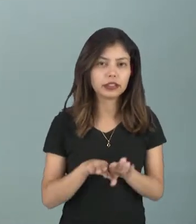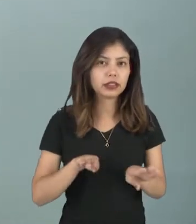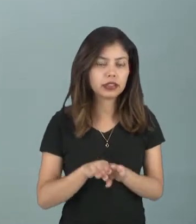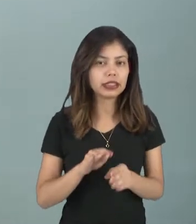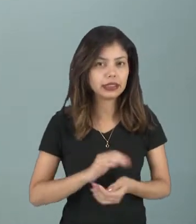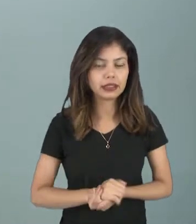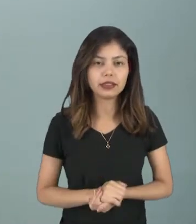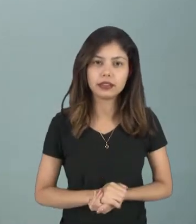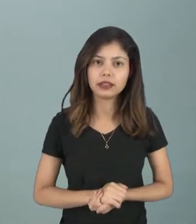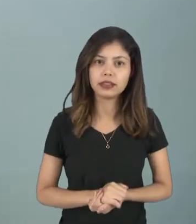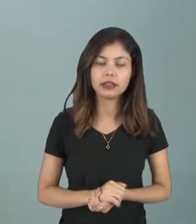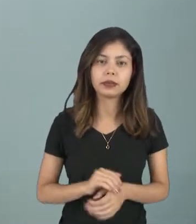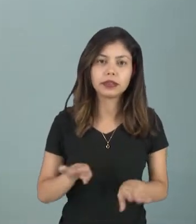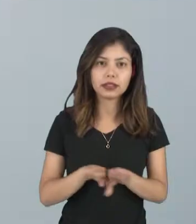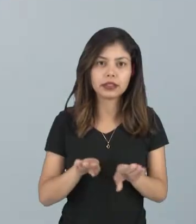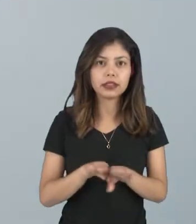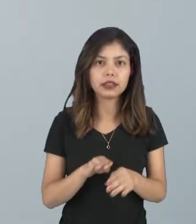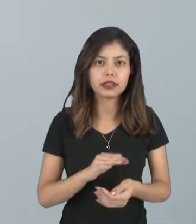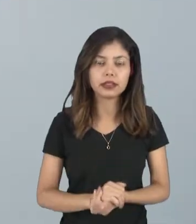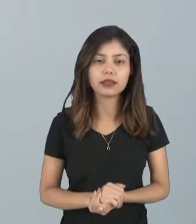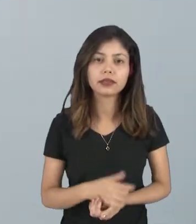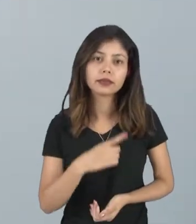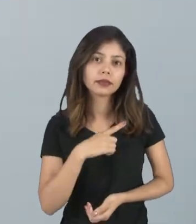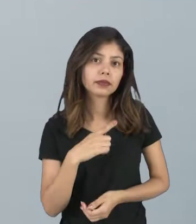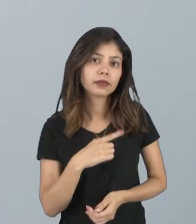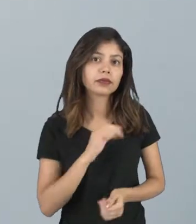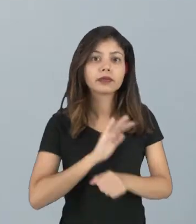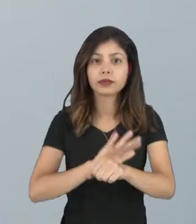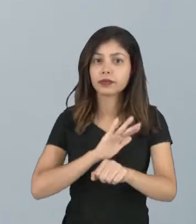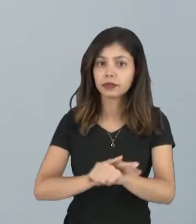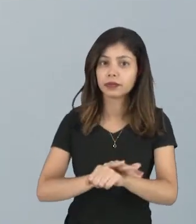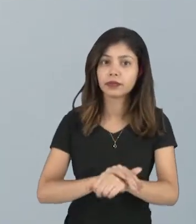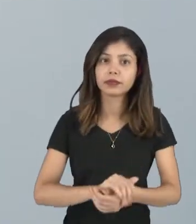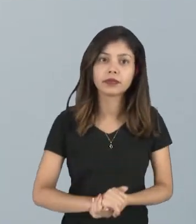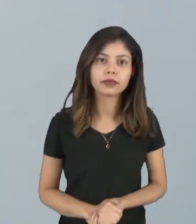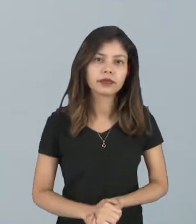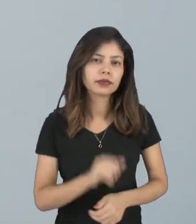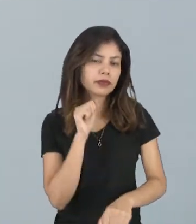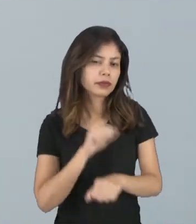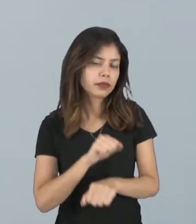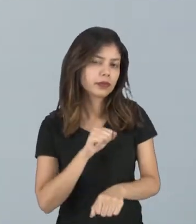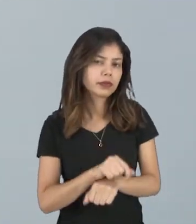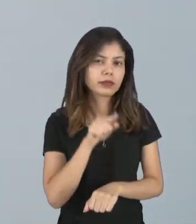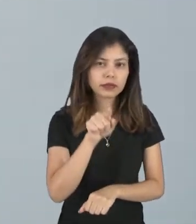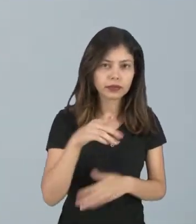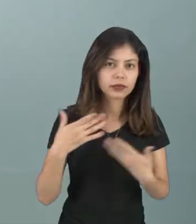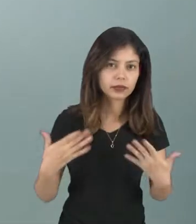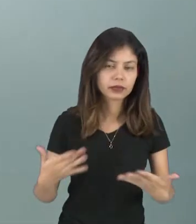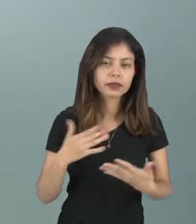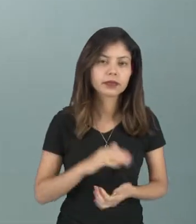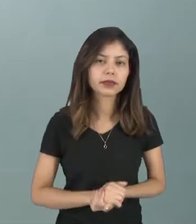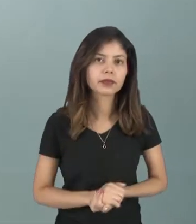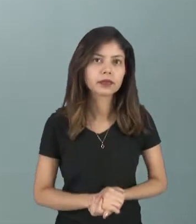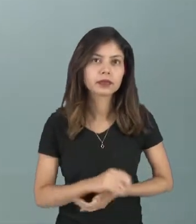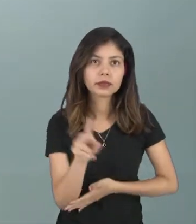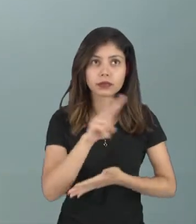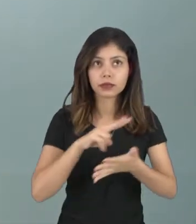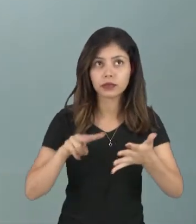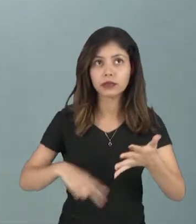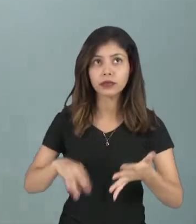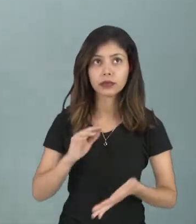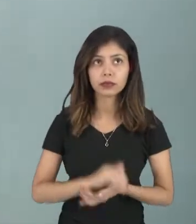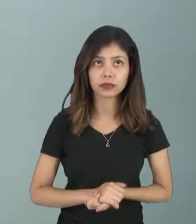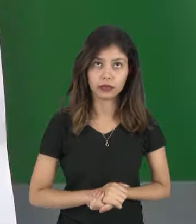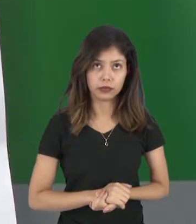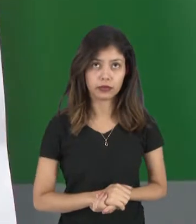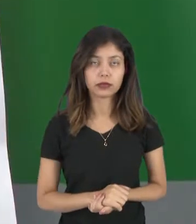de fazendo algumas atividades. Vocês me ajudam? Tá bom? Espero que vocês me ajudem aí, tá bom? Vamos começar a leitura. Vamos